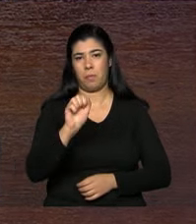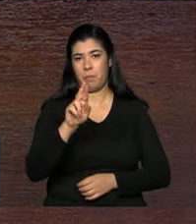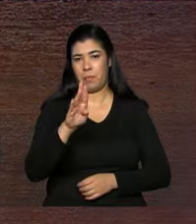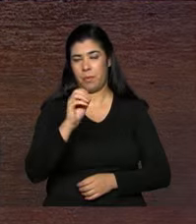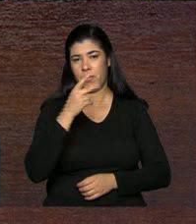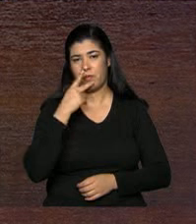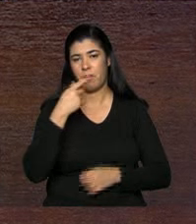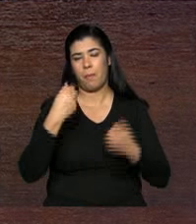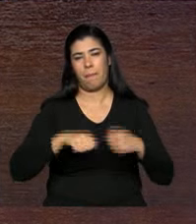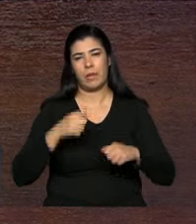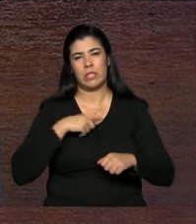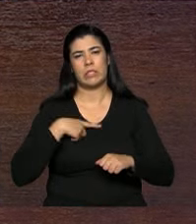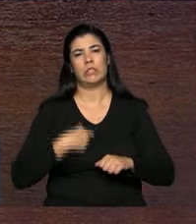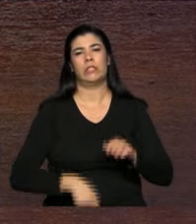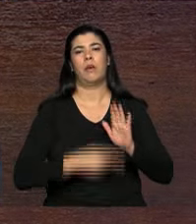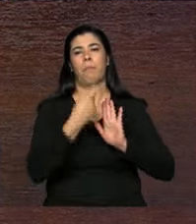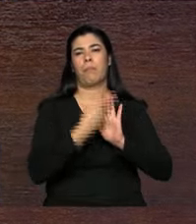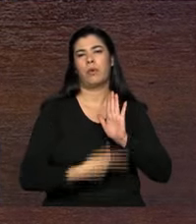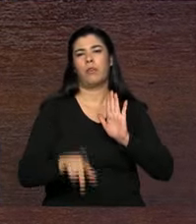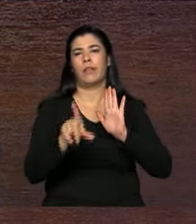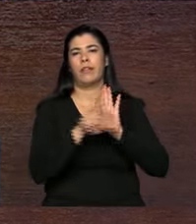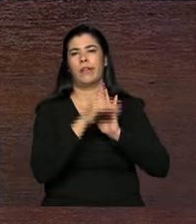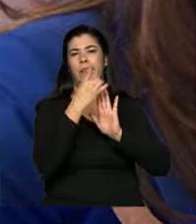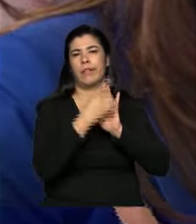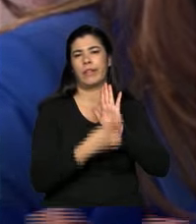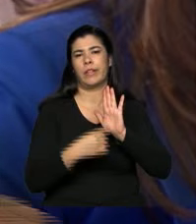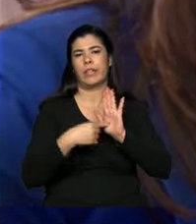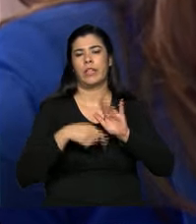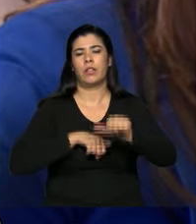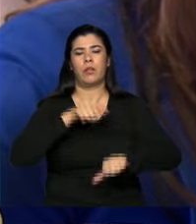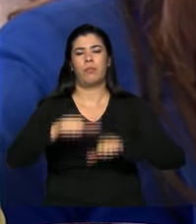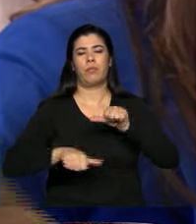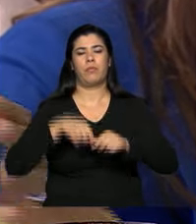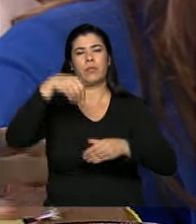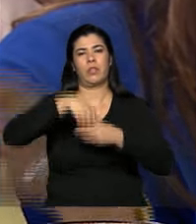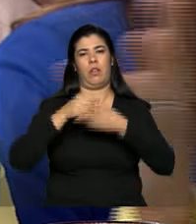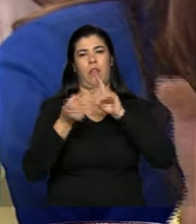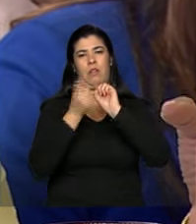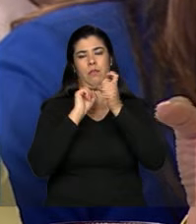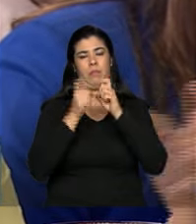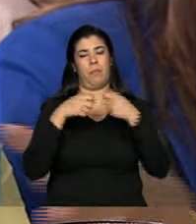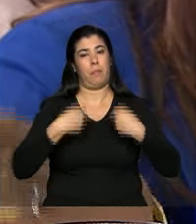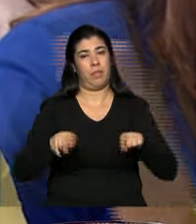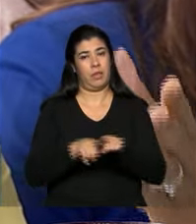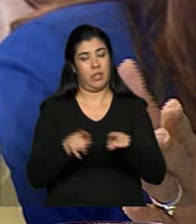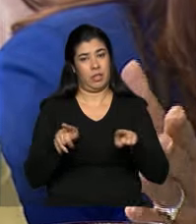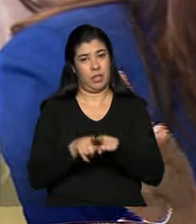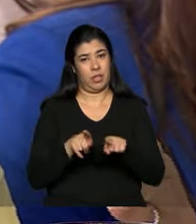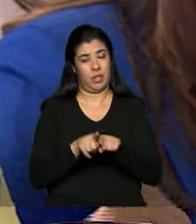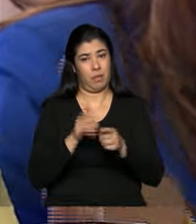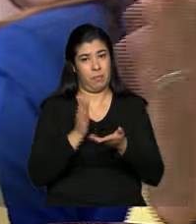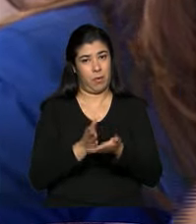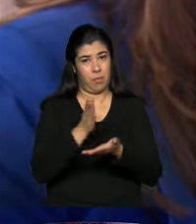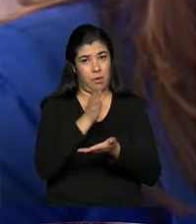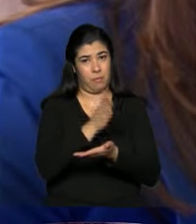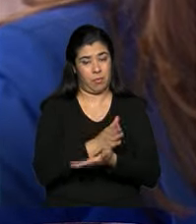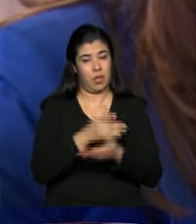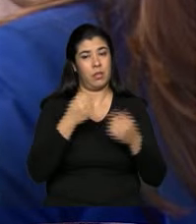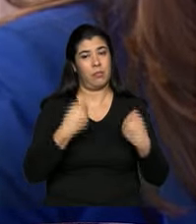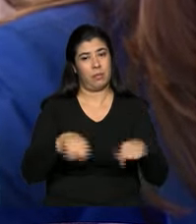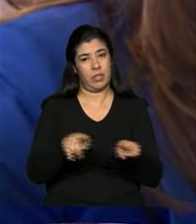decretos de leis de portarias então eu acredito que essa reforma administrativa precisará passar também pelo menos uma parte dela